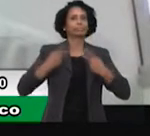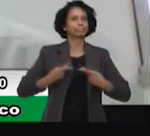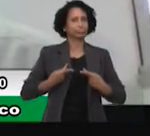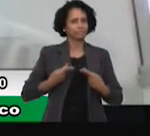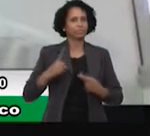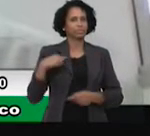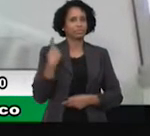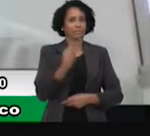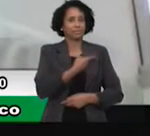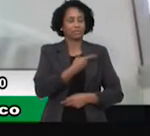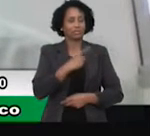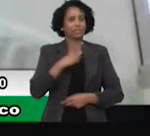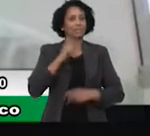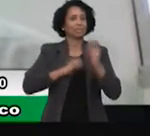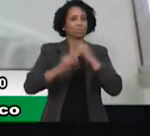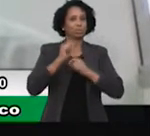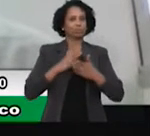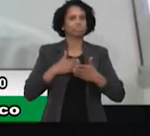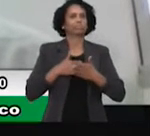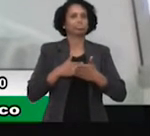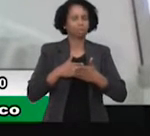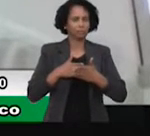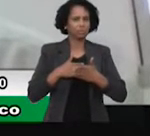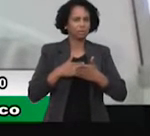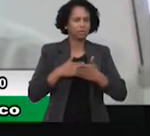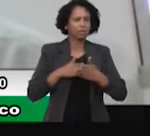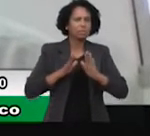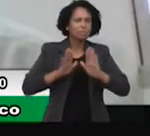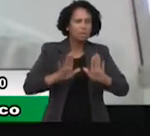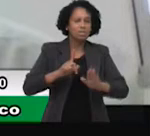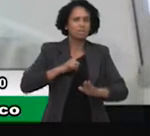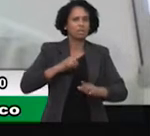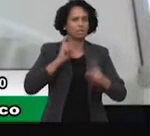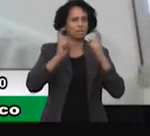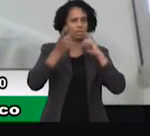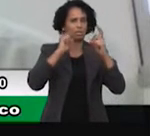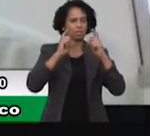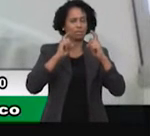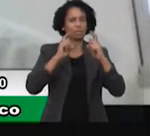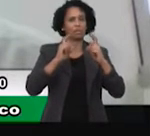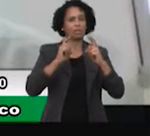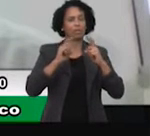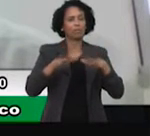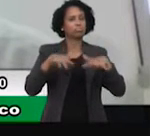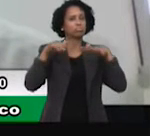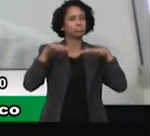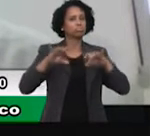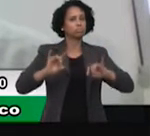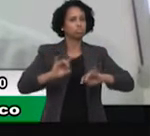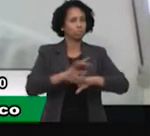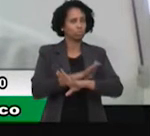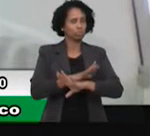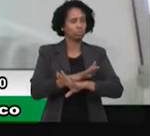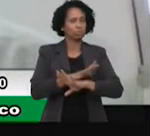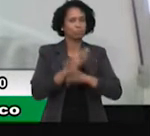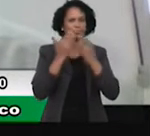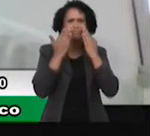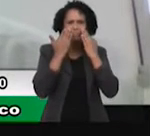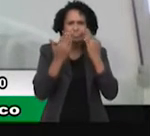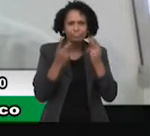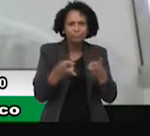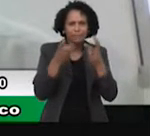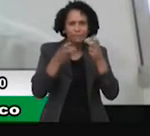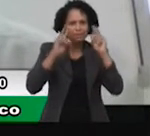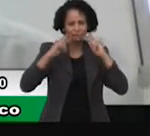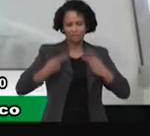nós. E nessa sessão, a gente está, nesse final de sessão, sobretudo, nós estamos aqui contemplando isso, que,